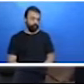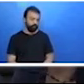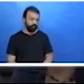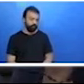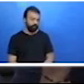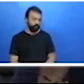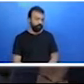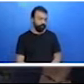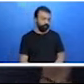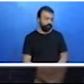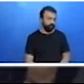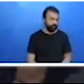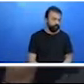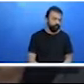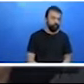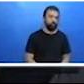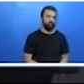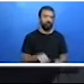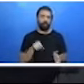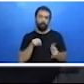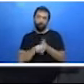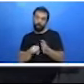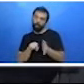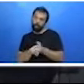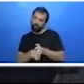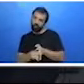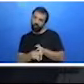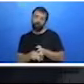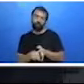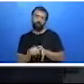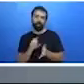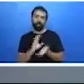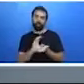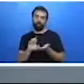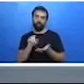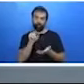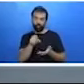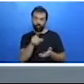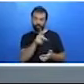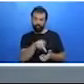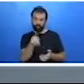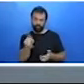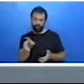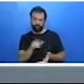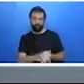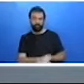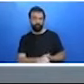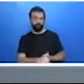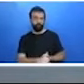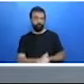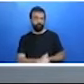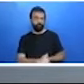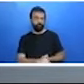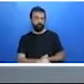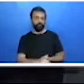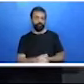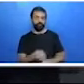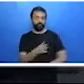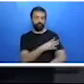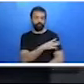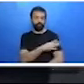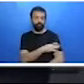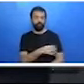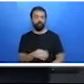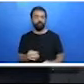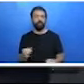e 5. Tirar dúvidas e corrigir as atividades e tarefas com o seu amigo professor. Quarto ano,